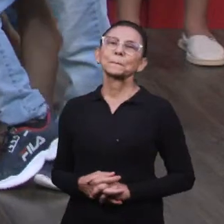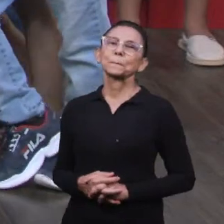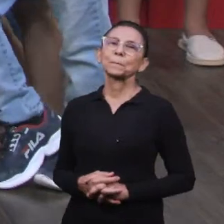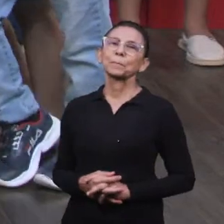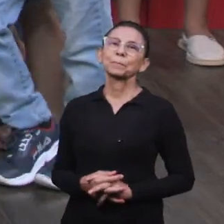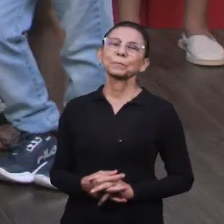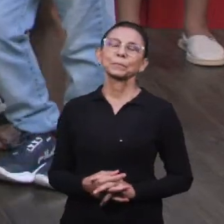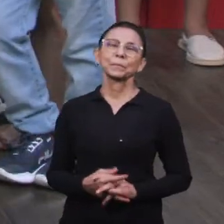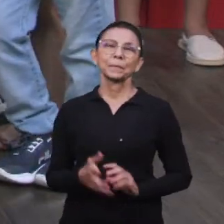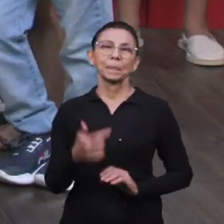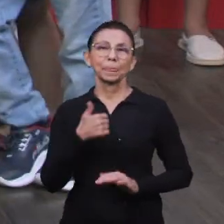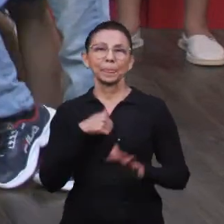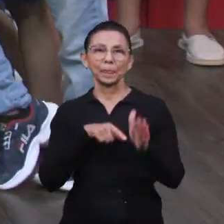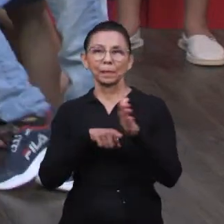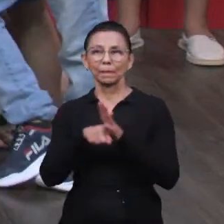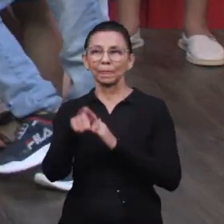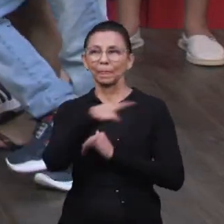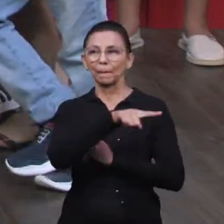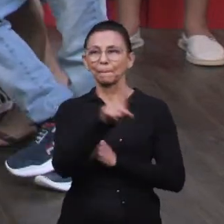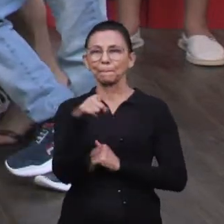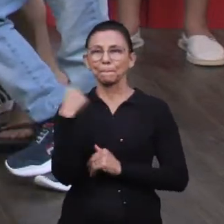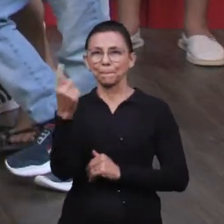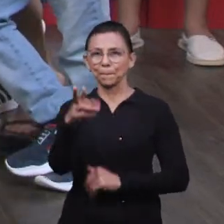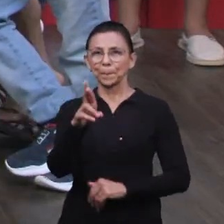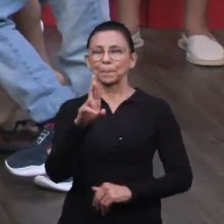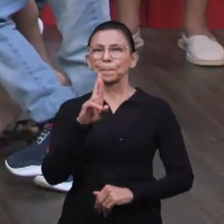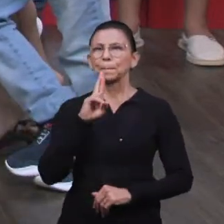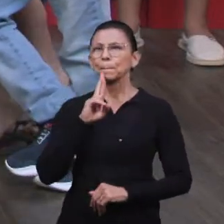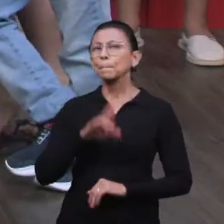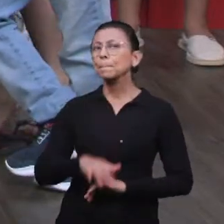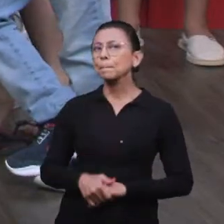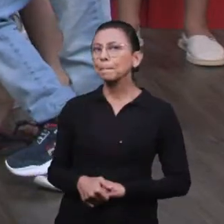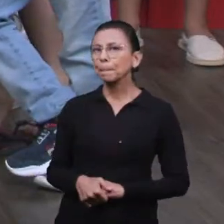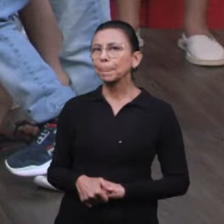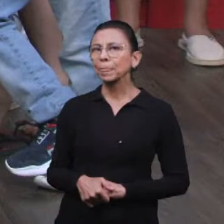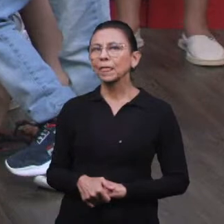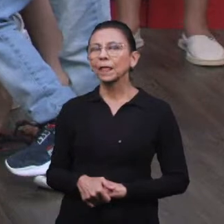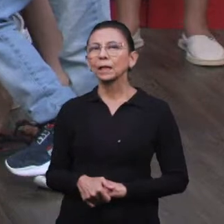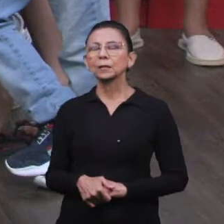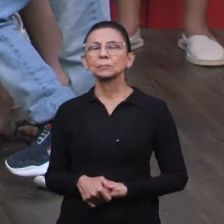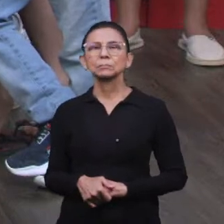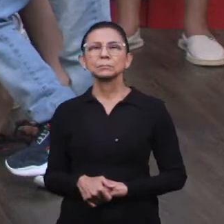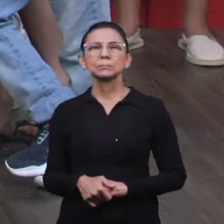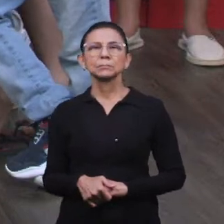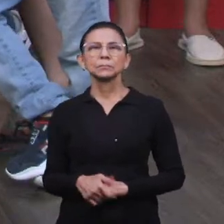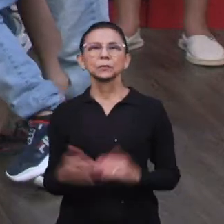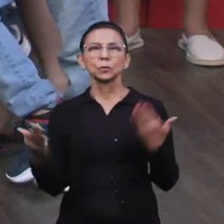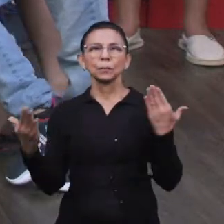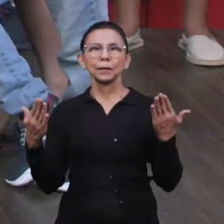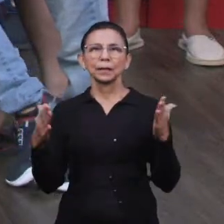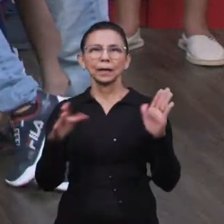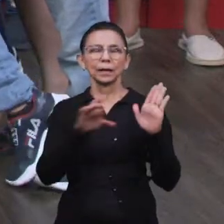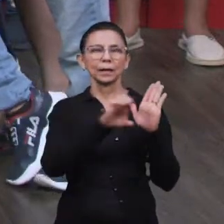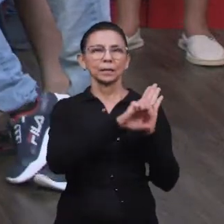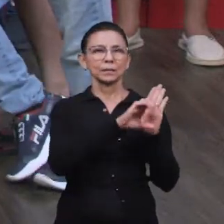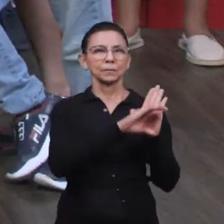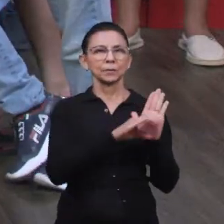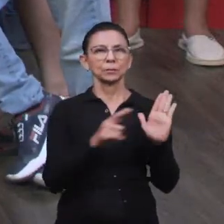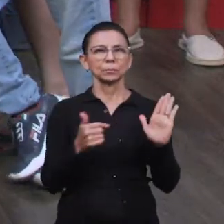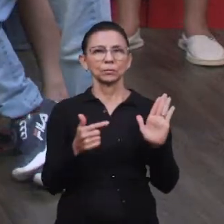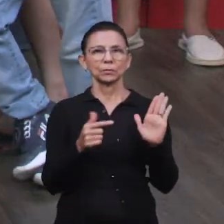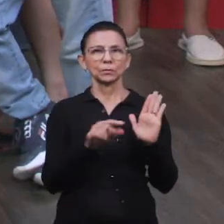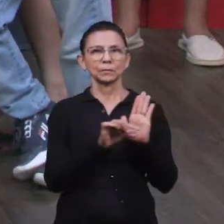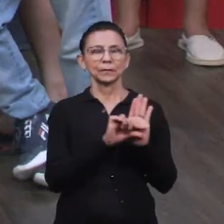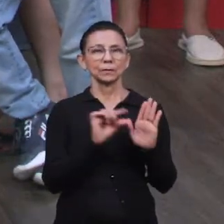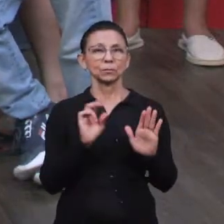a pergunta e todos vão responder. A pergunta é a seguinte: faça uma relação do texto de Êxodo, capítulo 12,